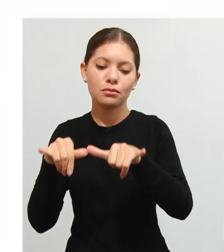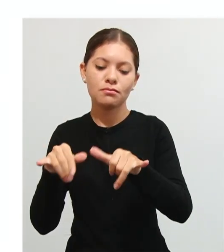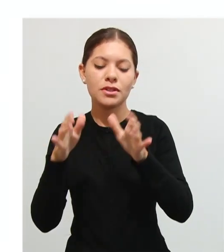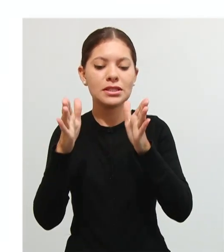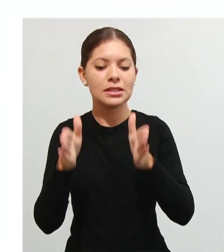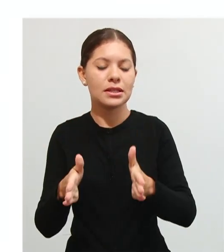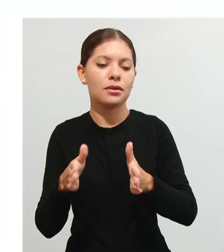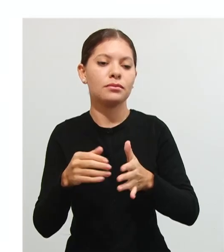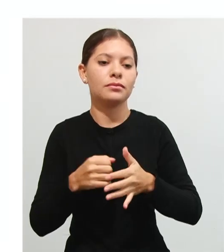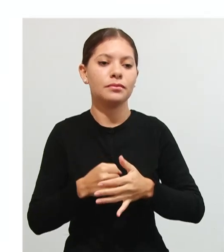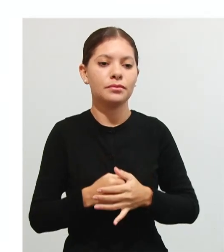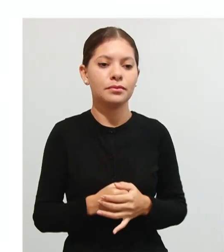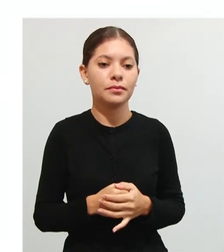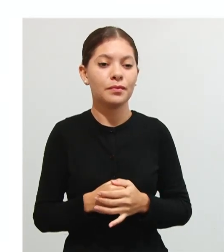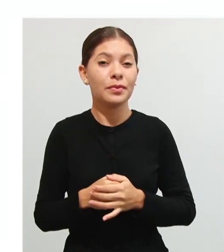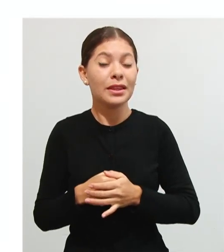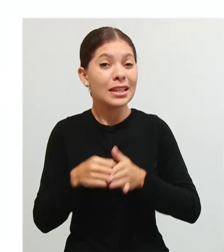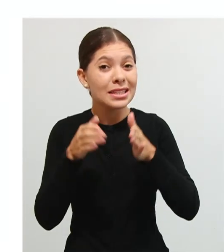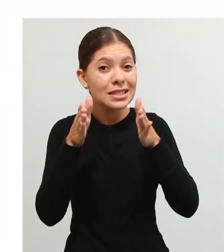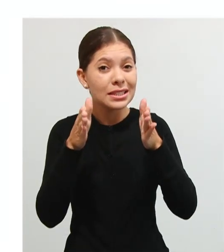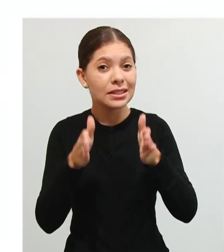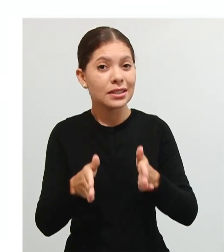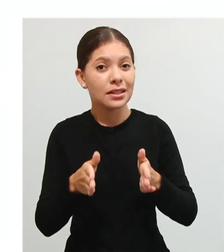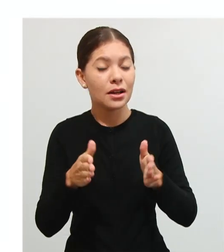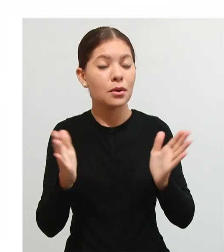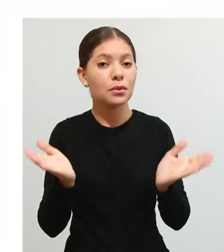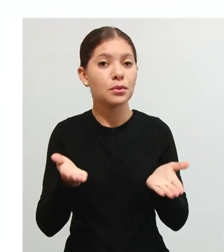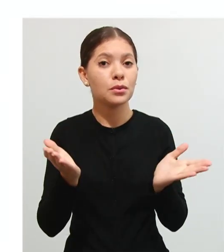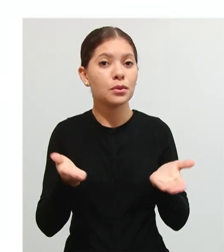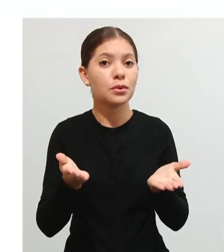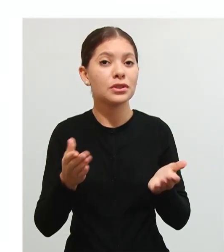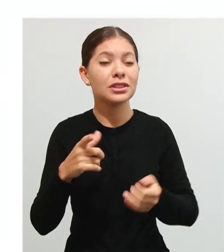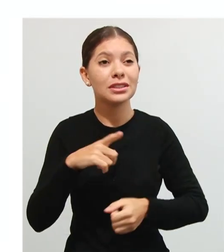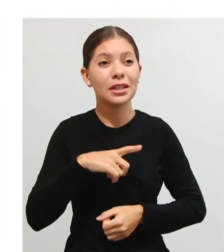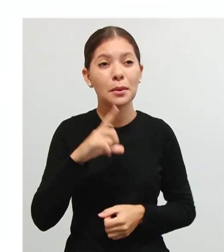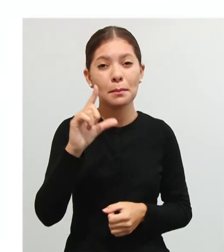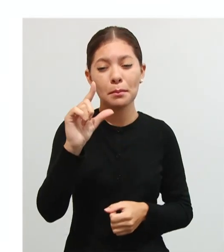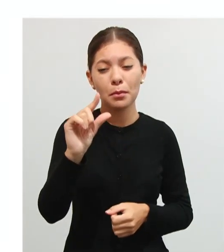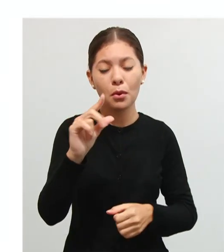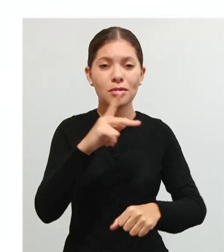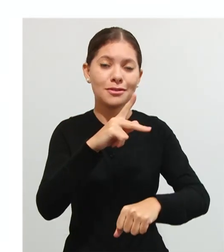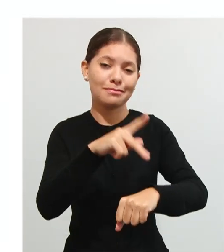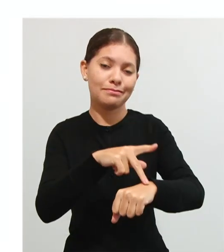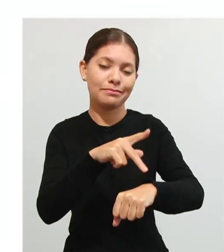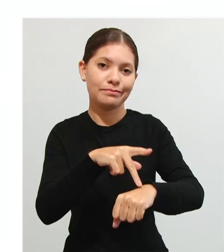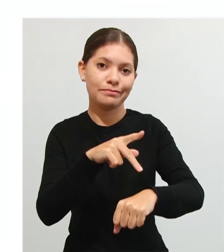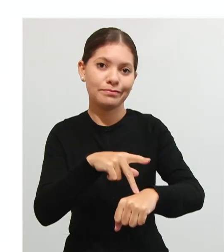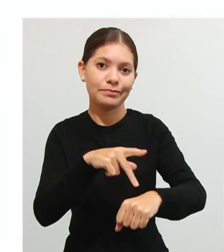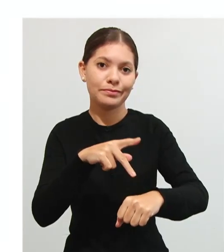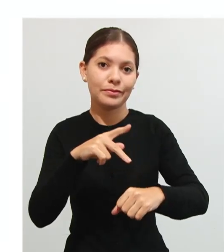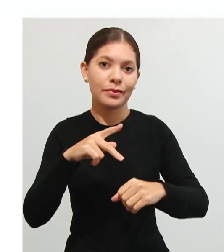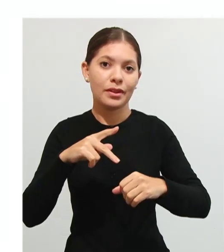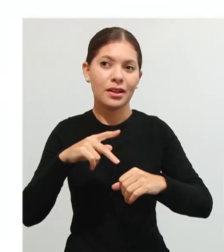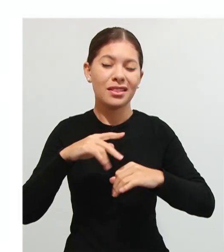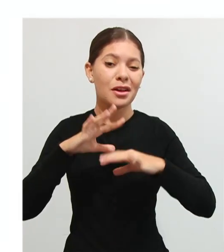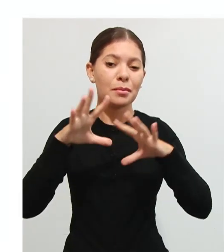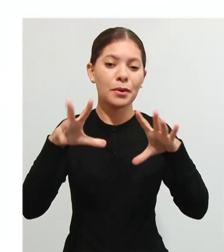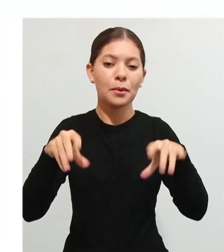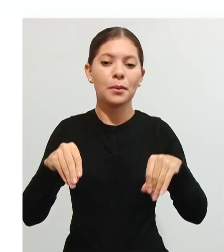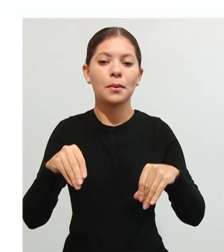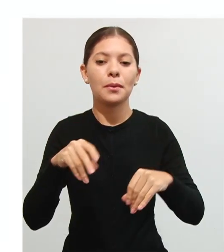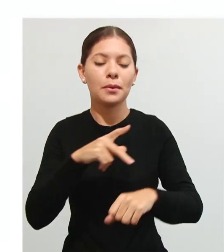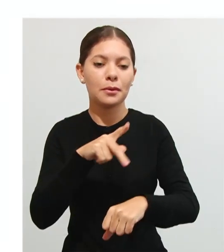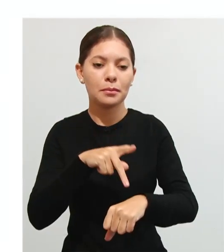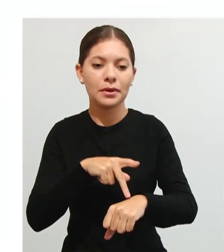de planejamento central hoje, ela existe em pouquíssimas nações. Na maior parte das nações, nós temos